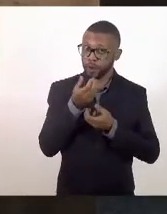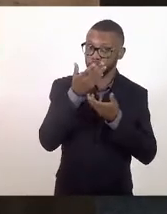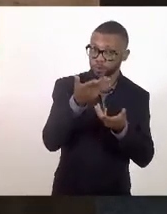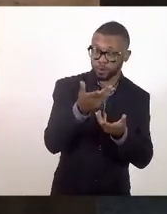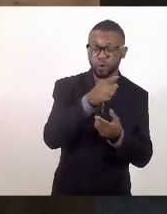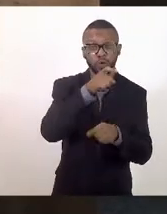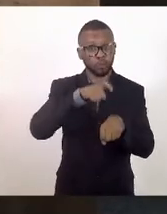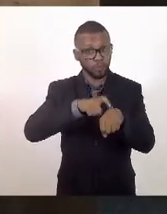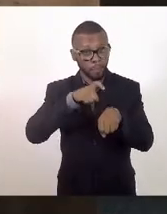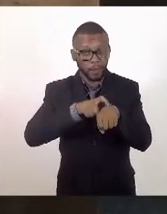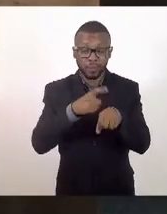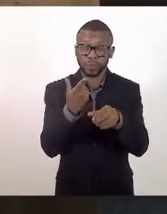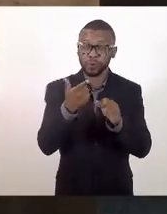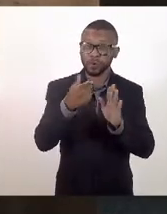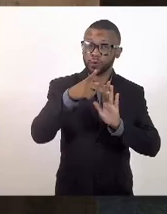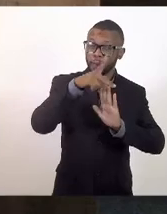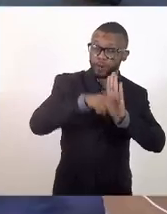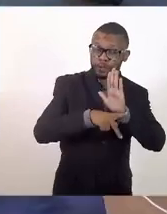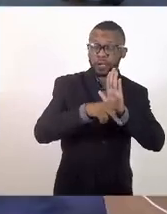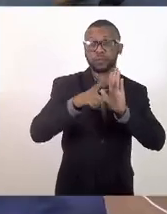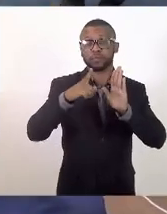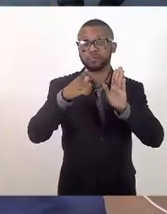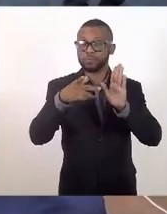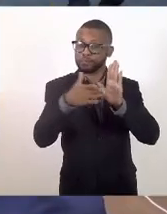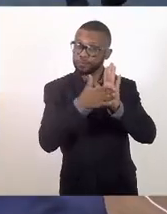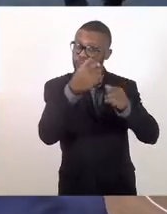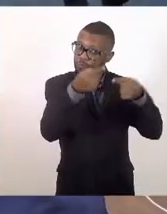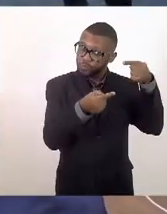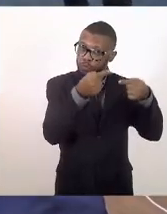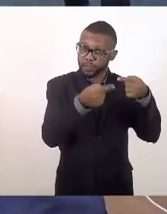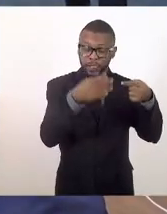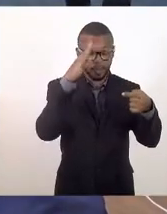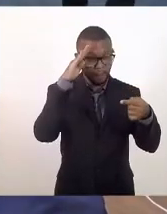pauta na primeira discussão.